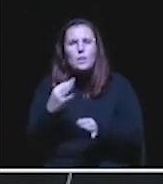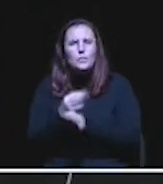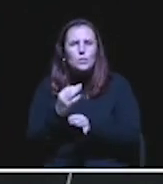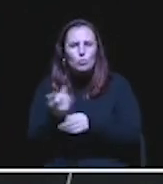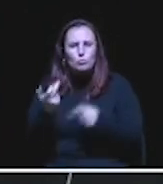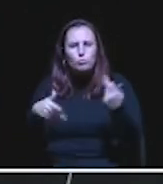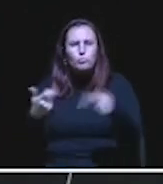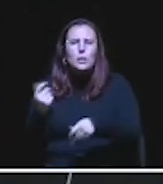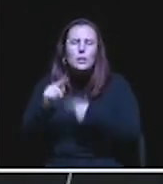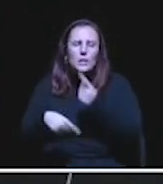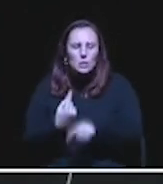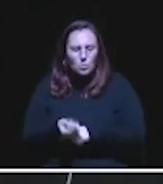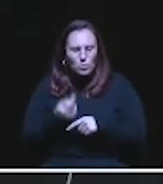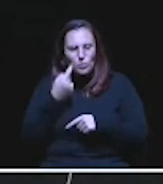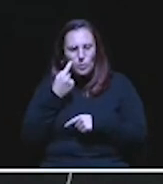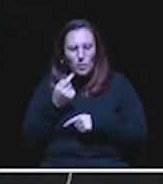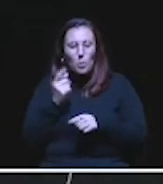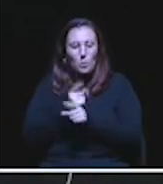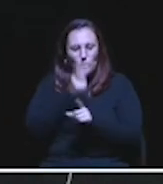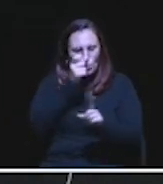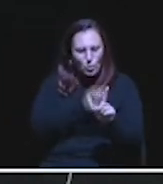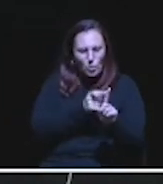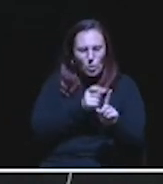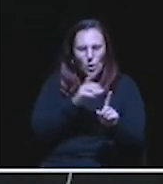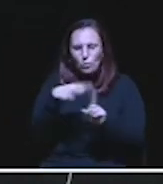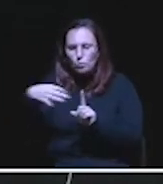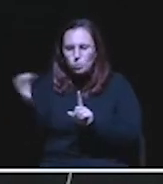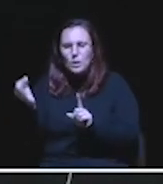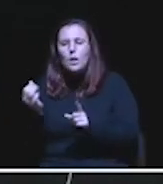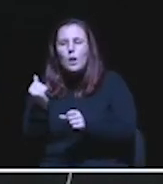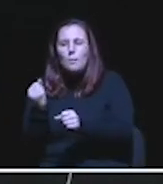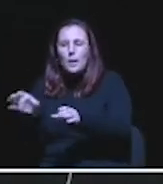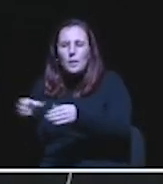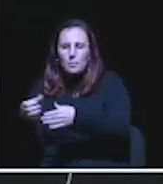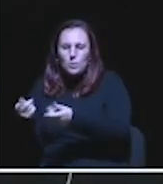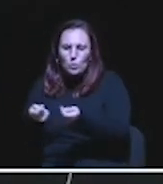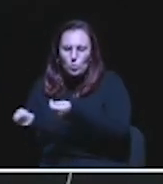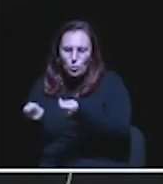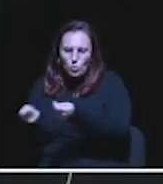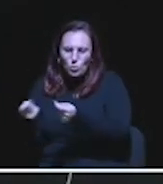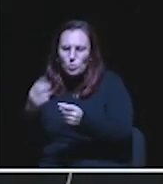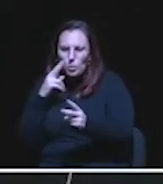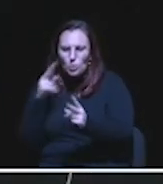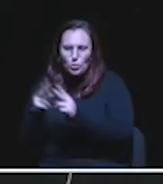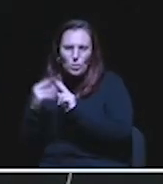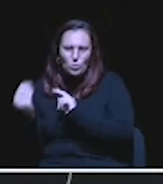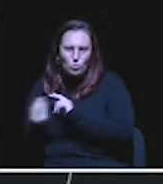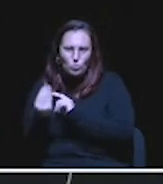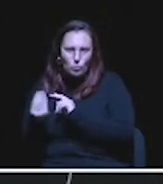E depois, a percebermos que o mesmo Álvaro Covões foi nomeado para a equipa de coordenação global da Unidade de Missão da Jornada Mundial da